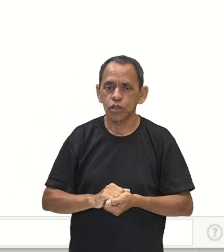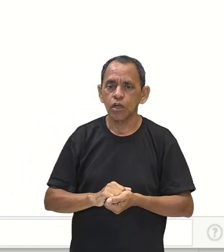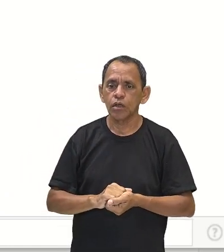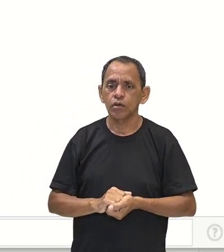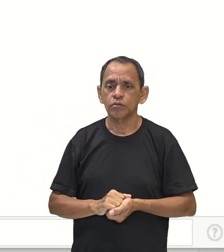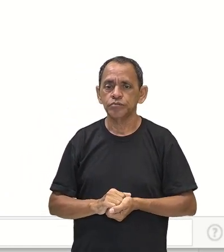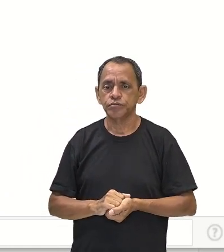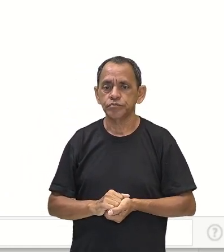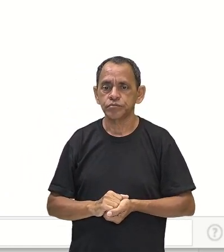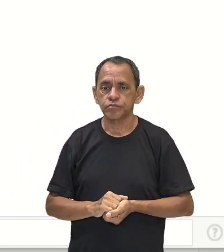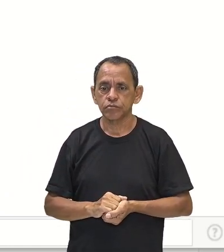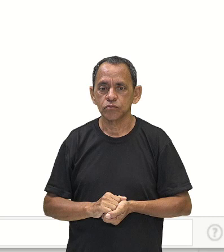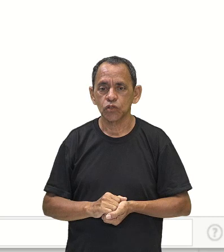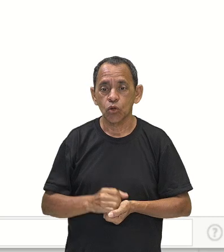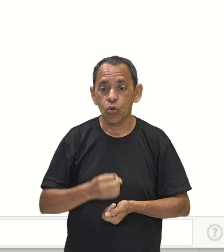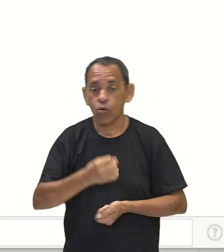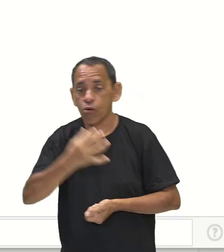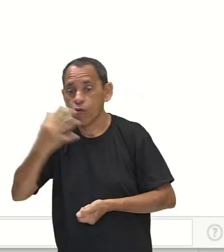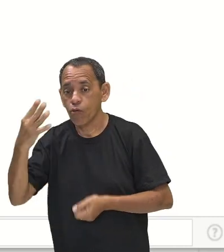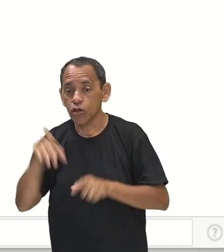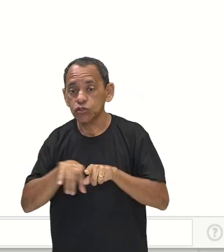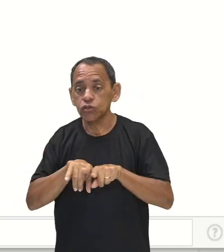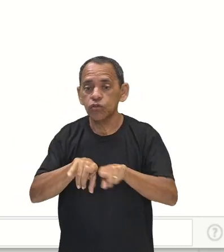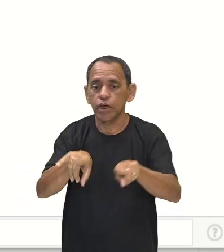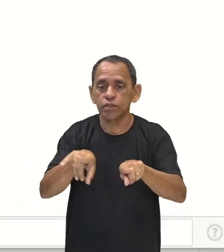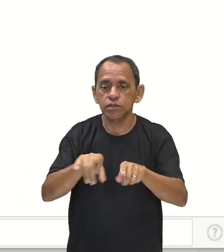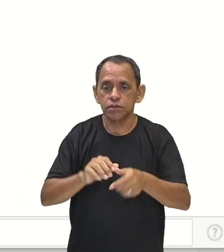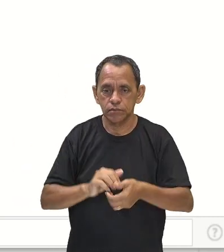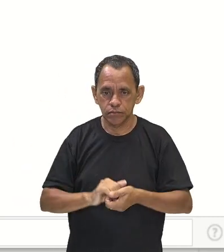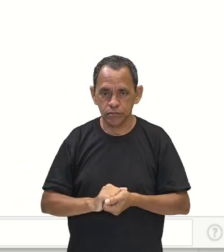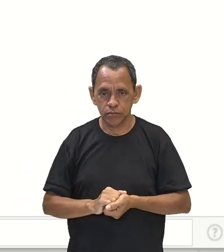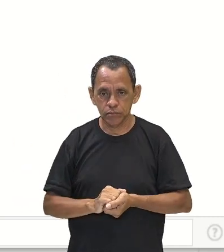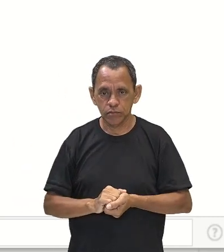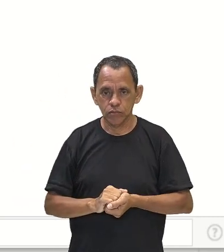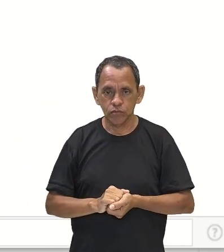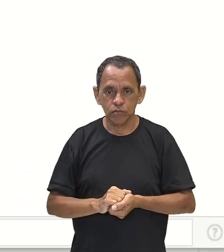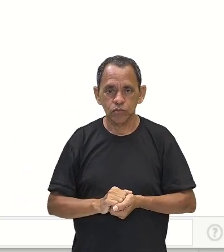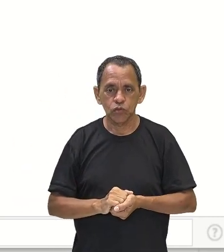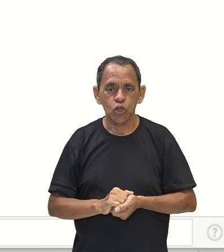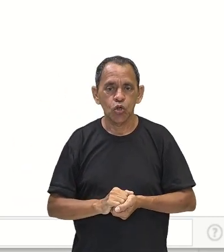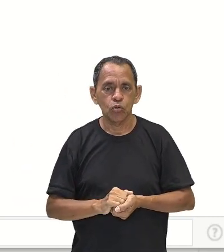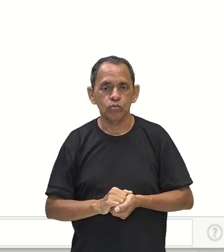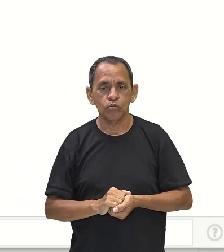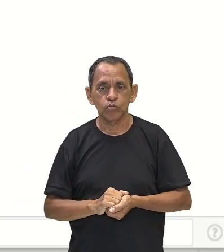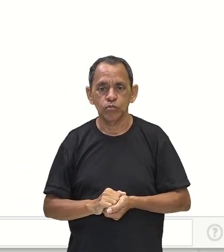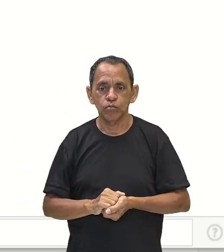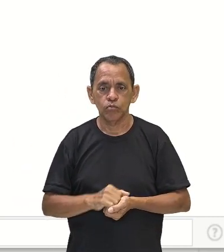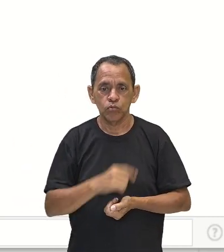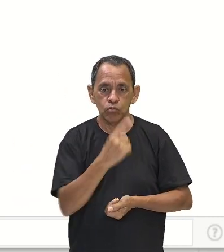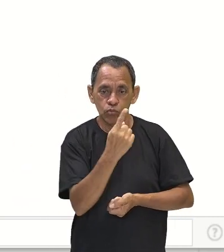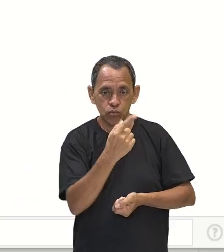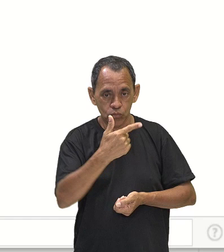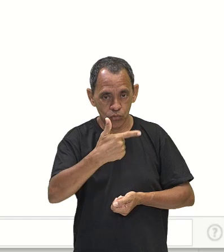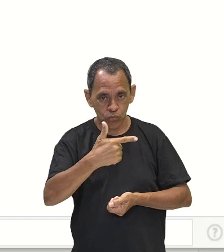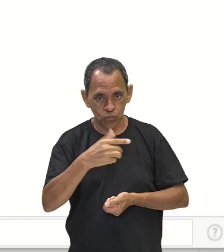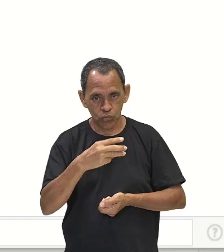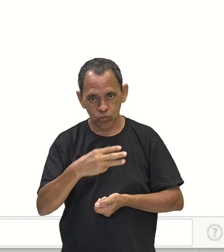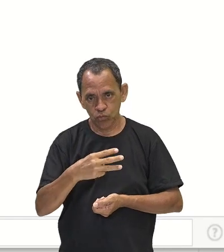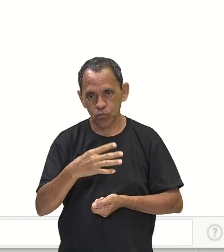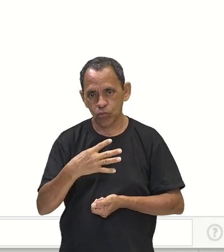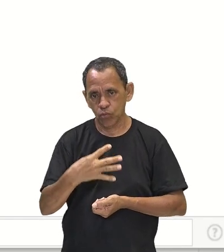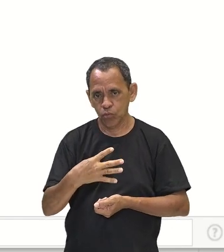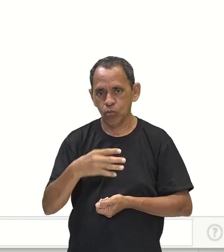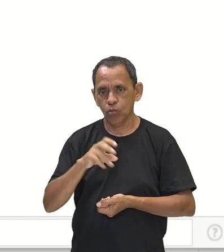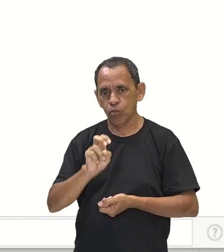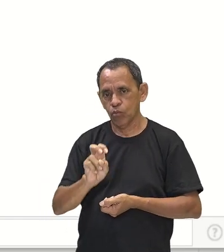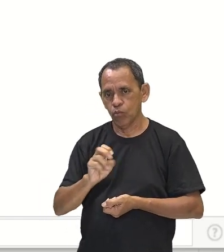temos quantos vértices? 1, 2, 3, 4, 5, 6, correto?